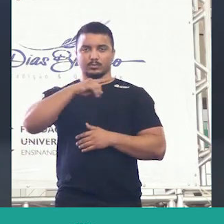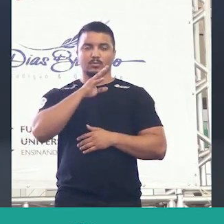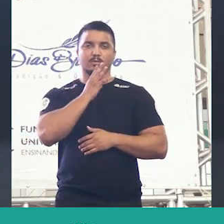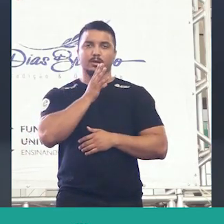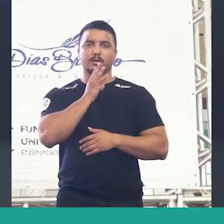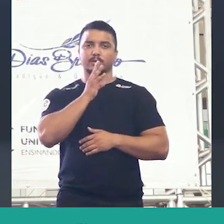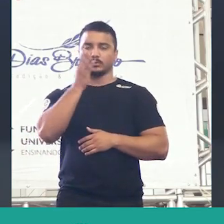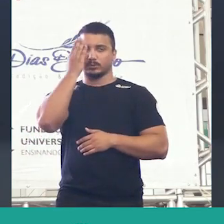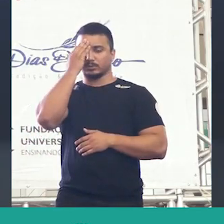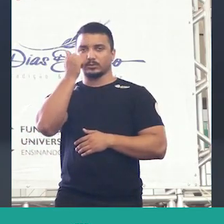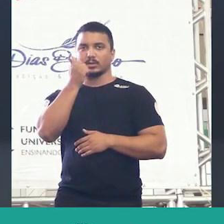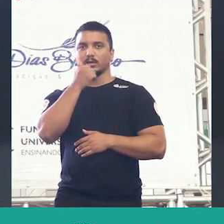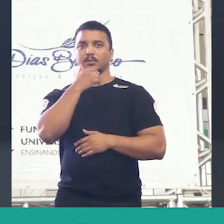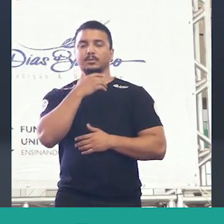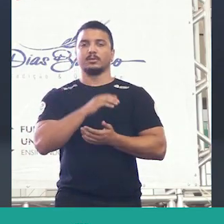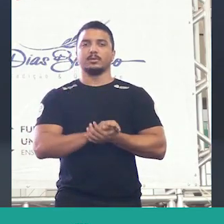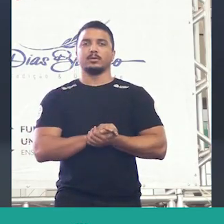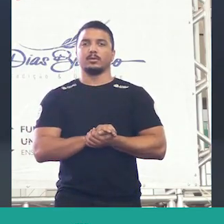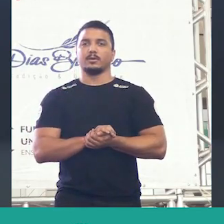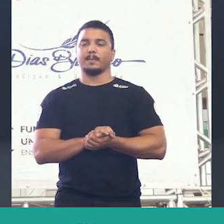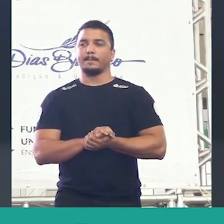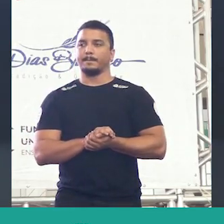vocês conhecem